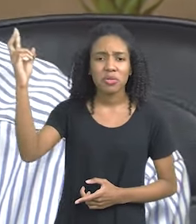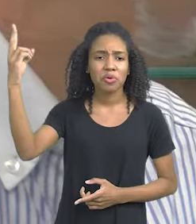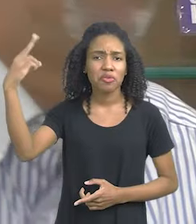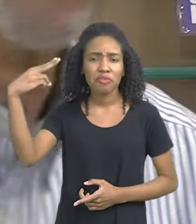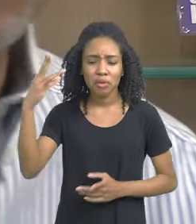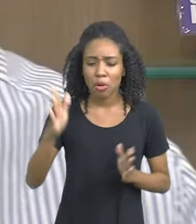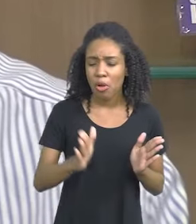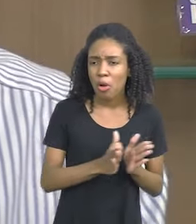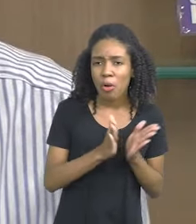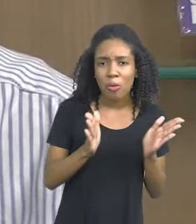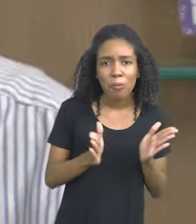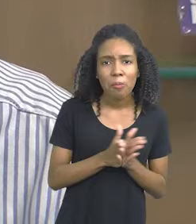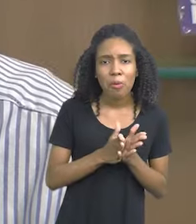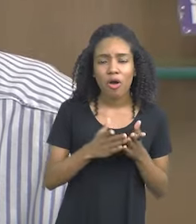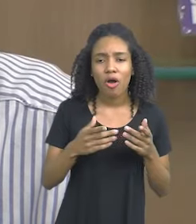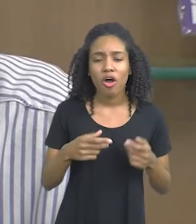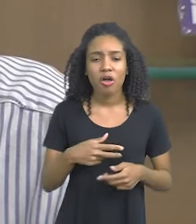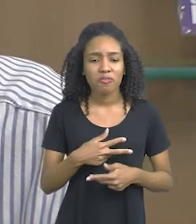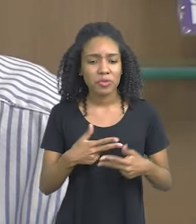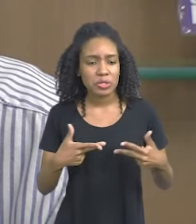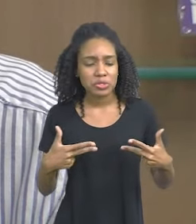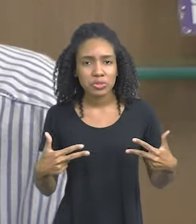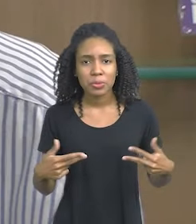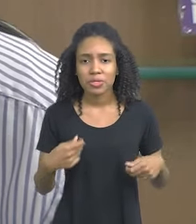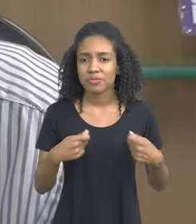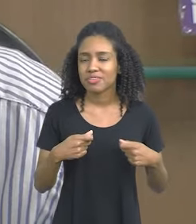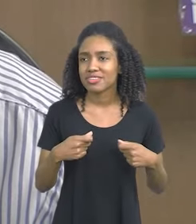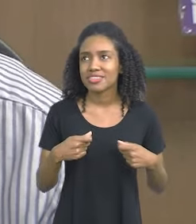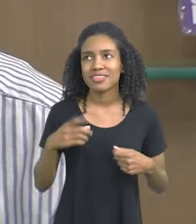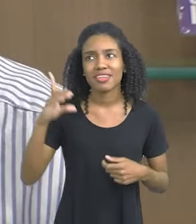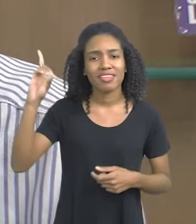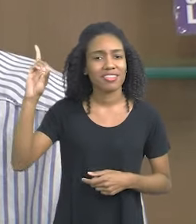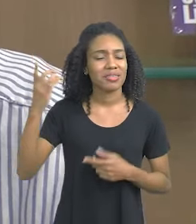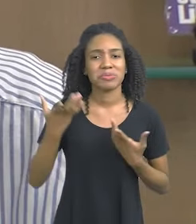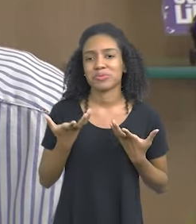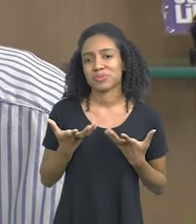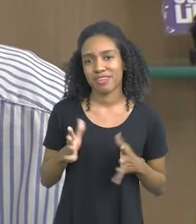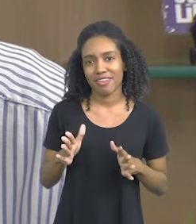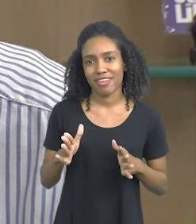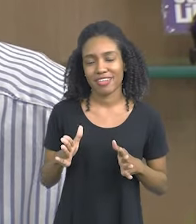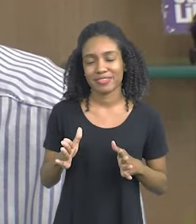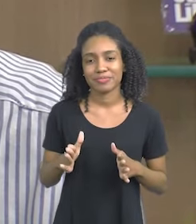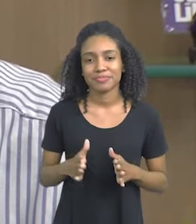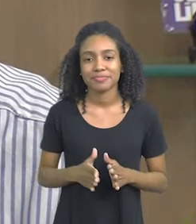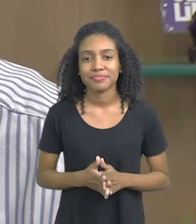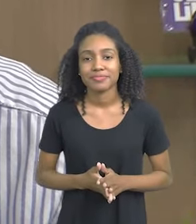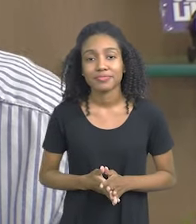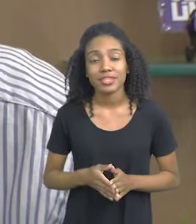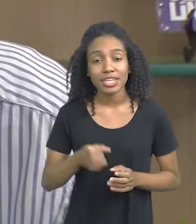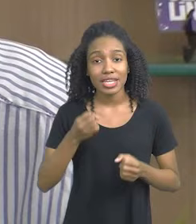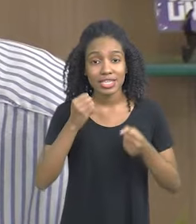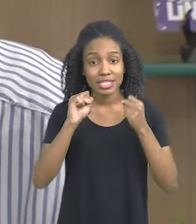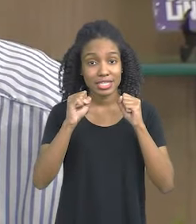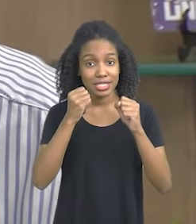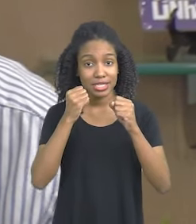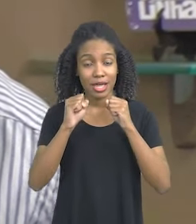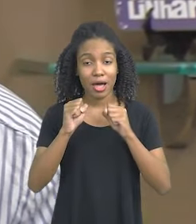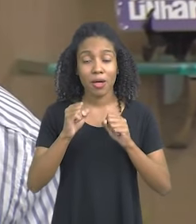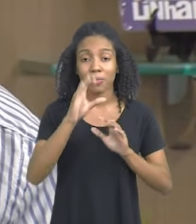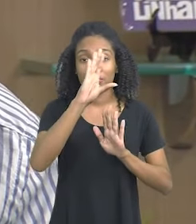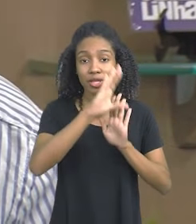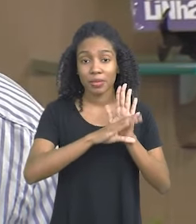como mendigo. Então, na palavra de Deus, a necessidade, é o Salmo 23, ele prepara uma mesa, o